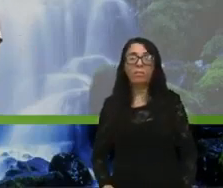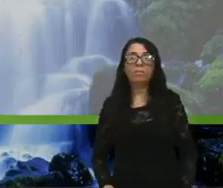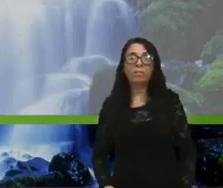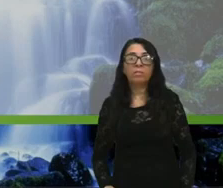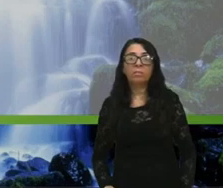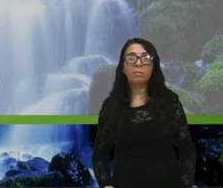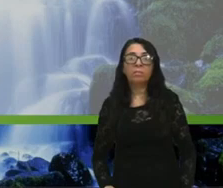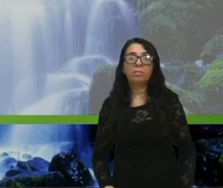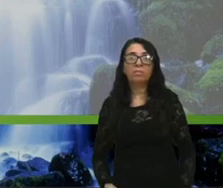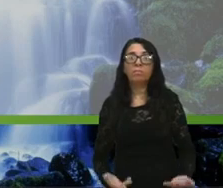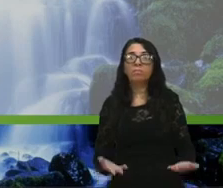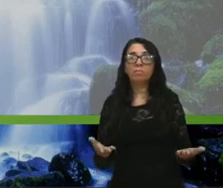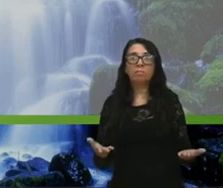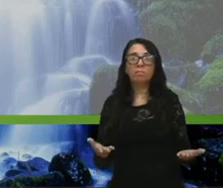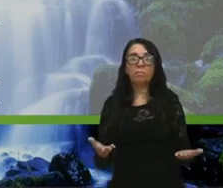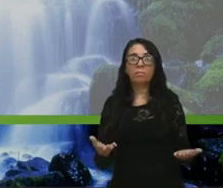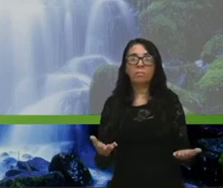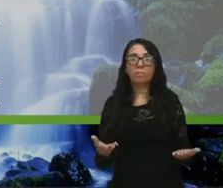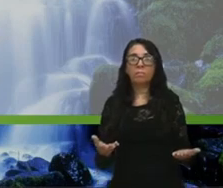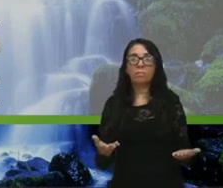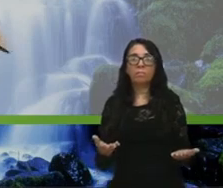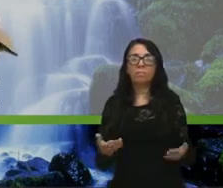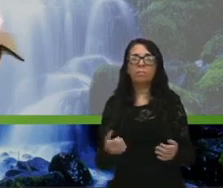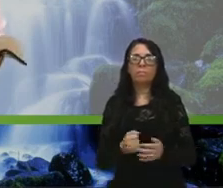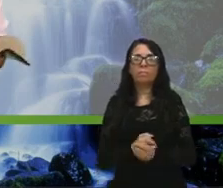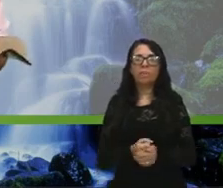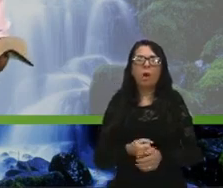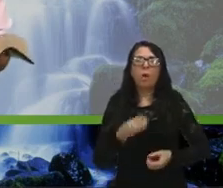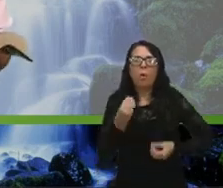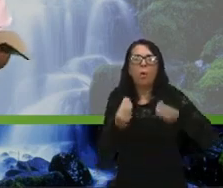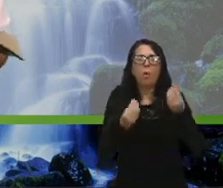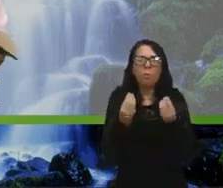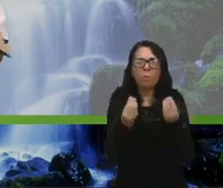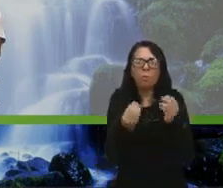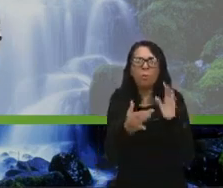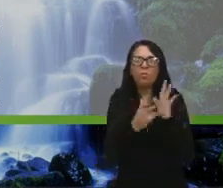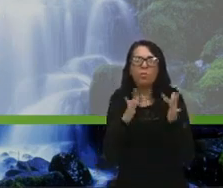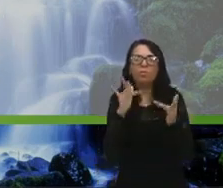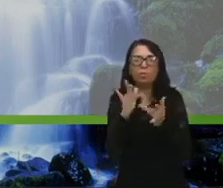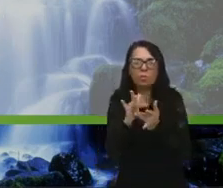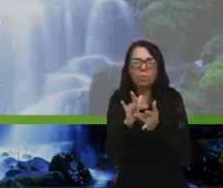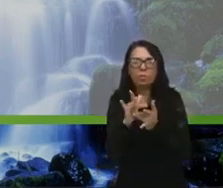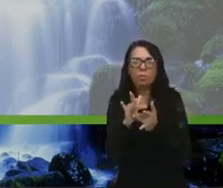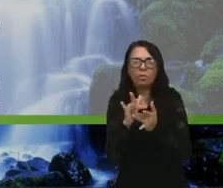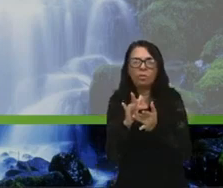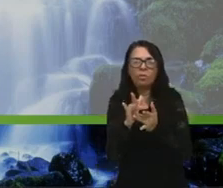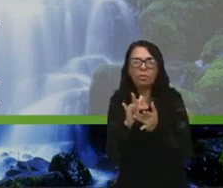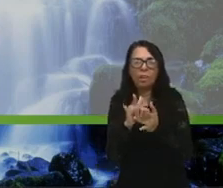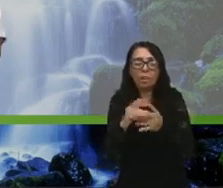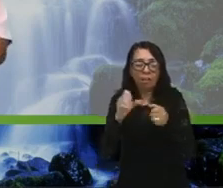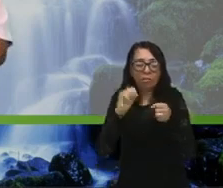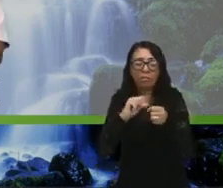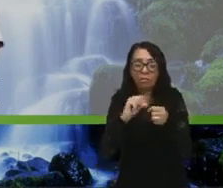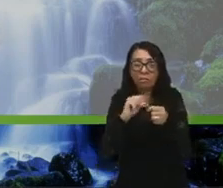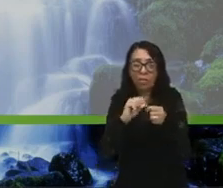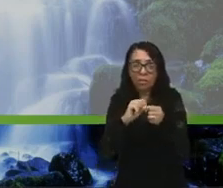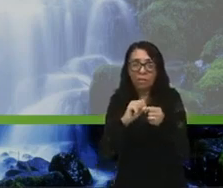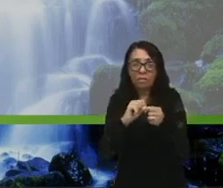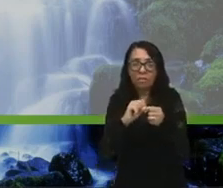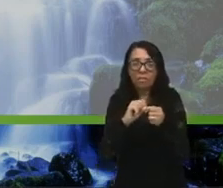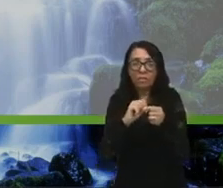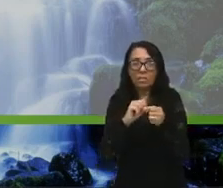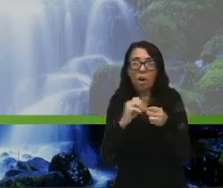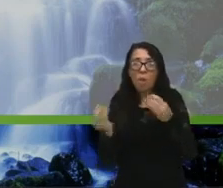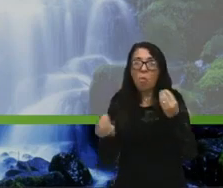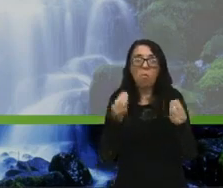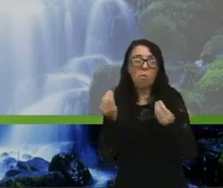que Jesus falaria diante do que eu estou passando, do que estou vivendo? O que Jesus falaria para